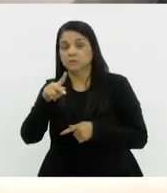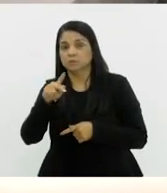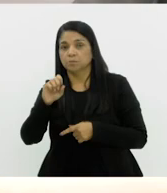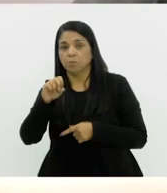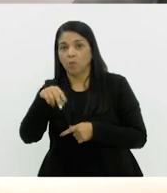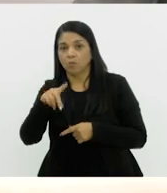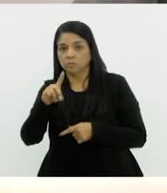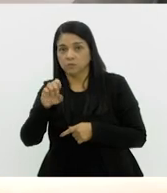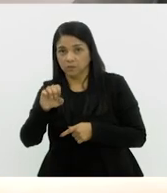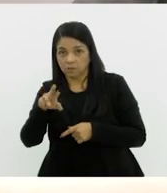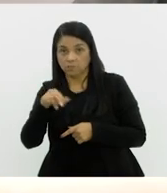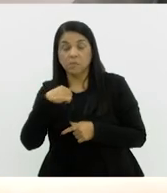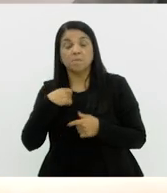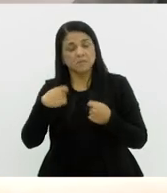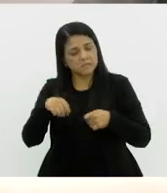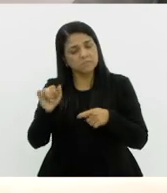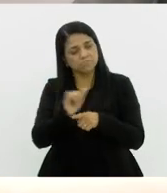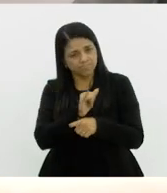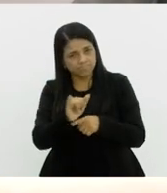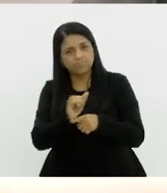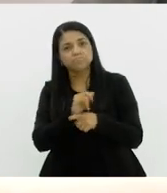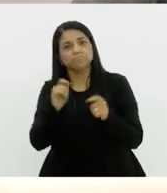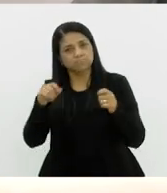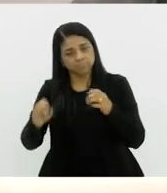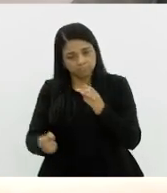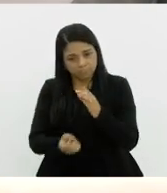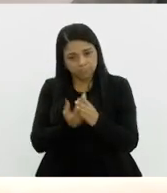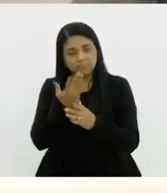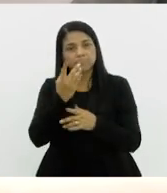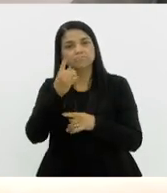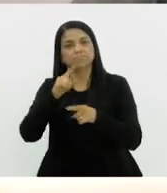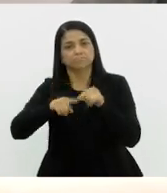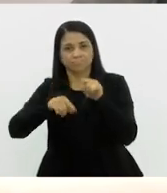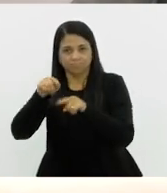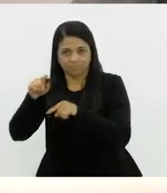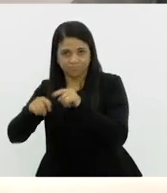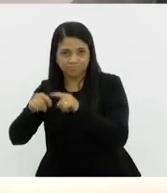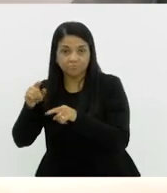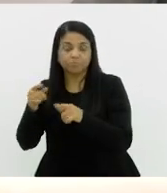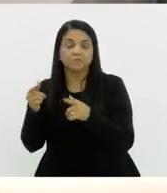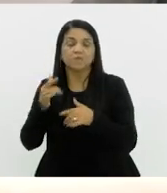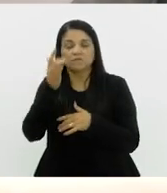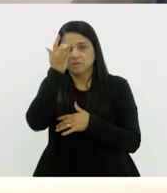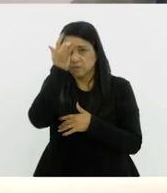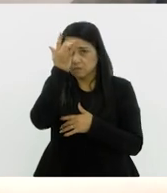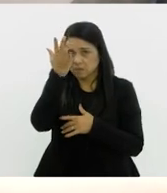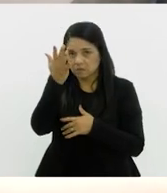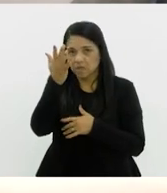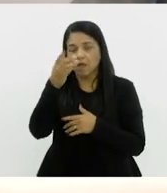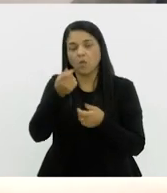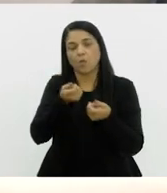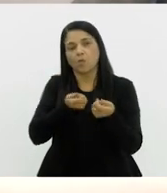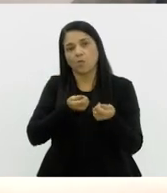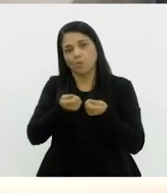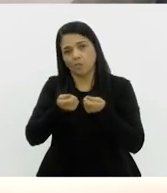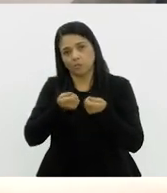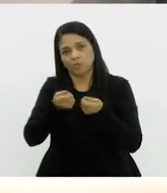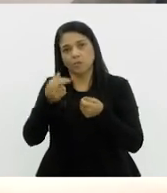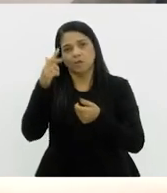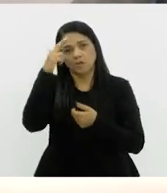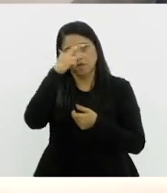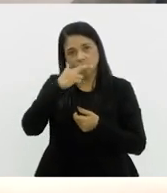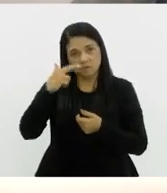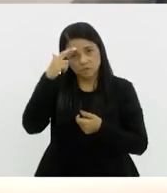adianta dizer que eu não tenho como fiscalizar. Você tem que criar mecanismos para facilitar o controle e a